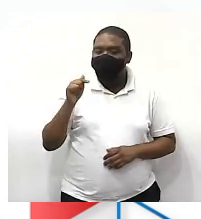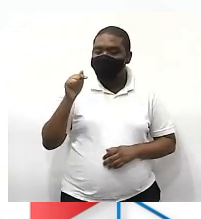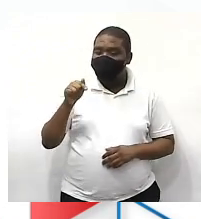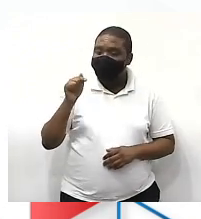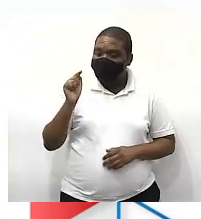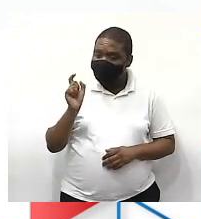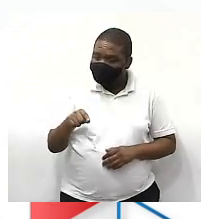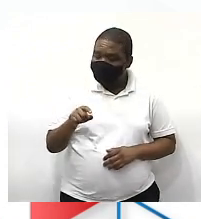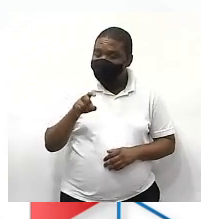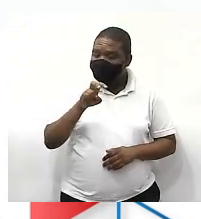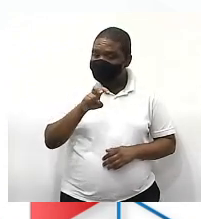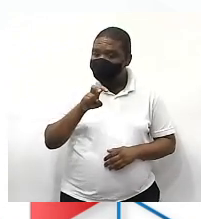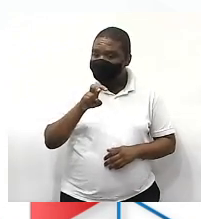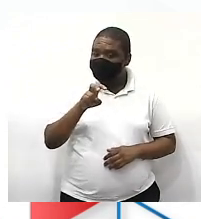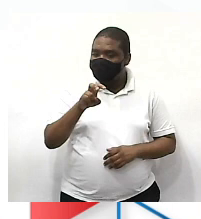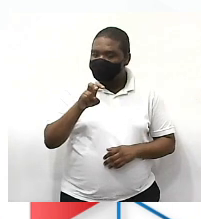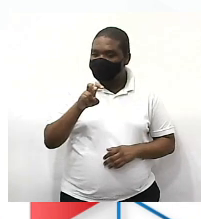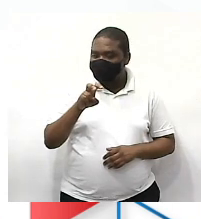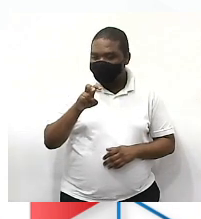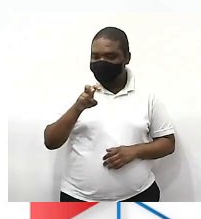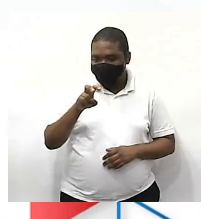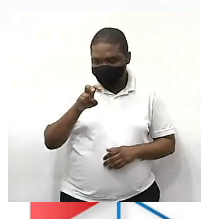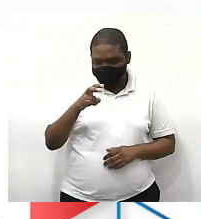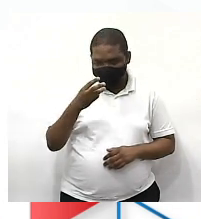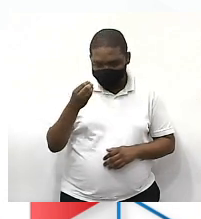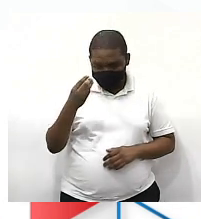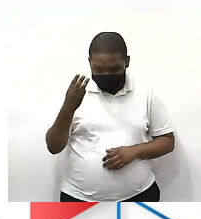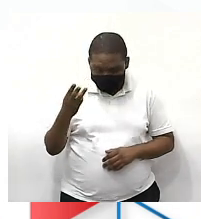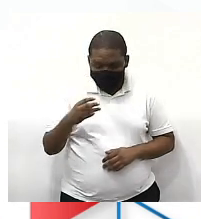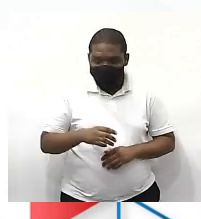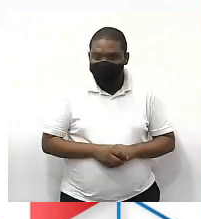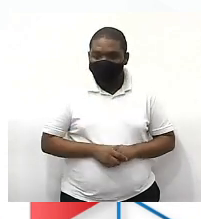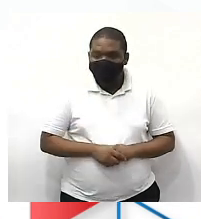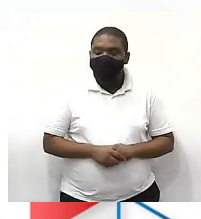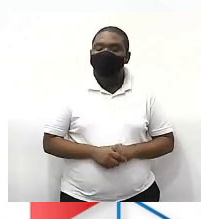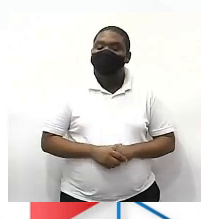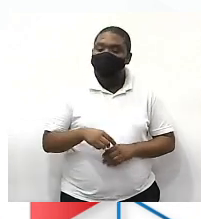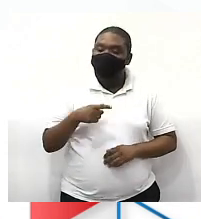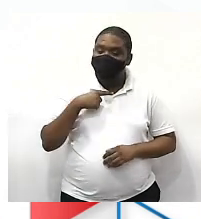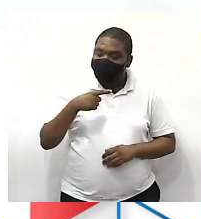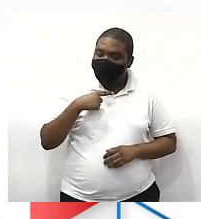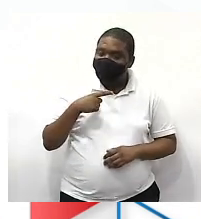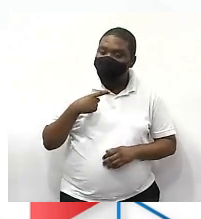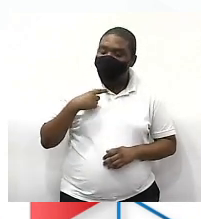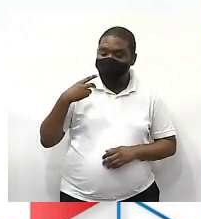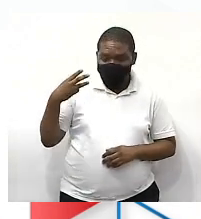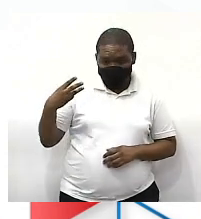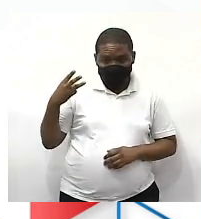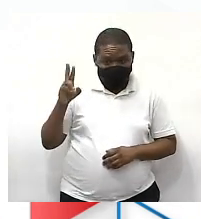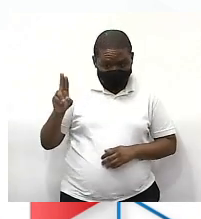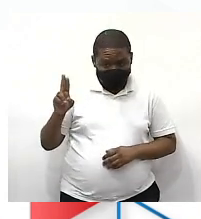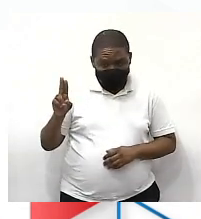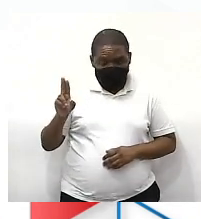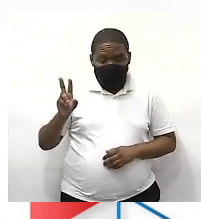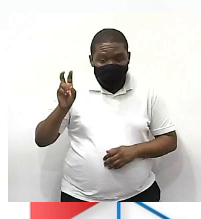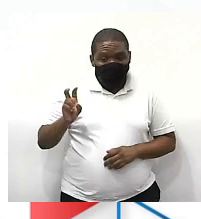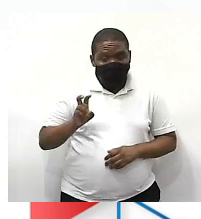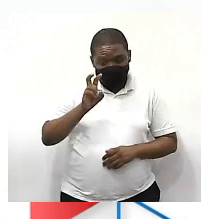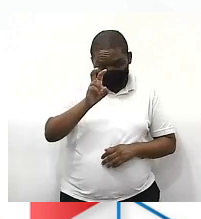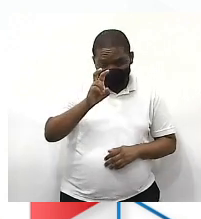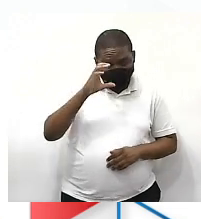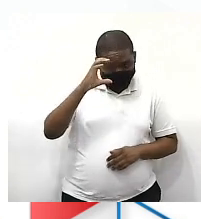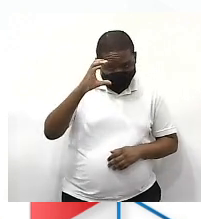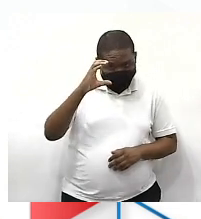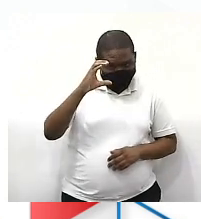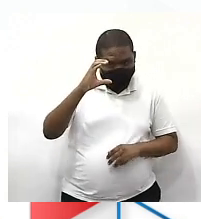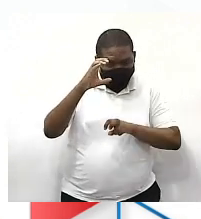valor, 7.503, ok? 3 está posicionado aí na unidade, 5 centenas,